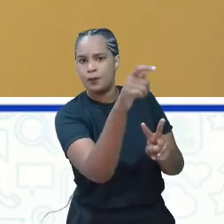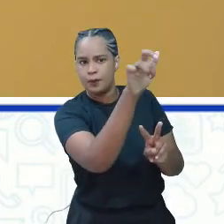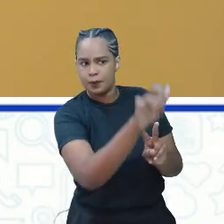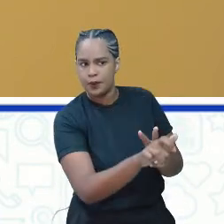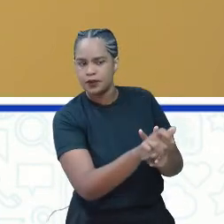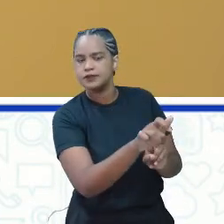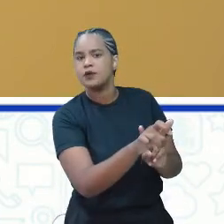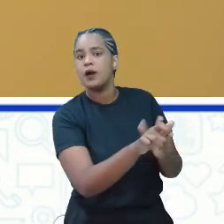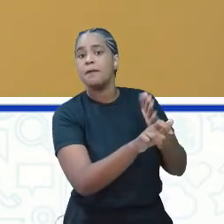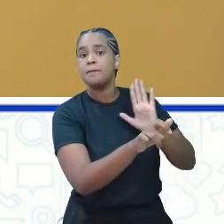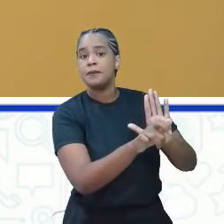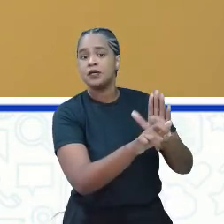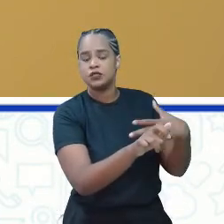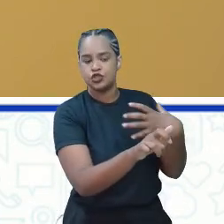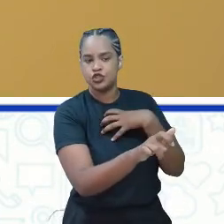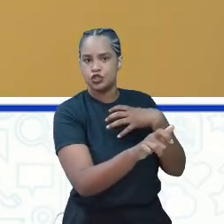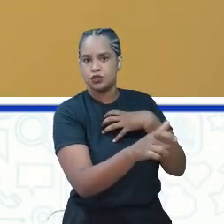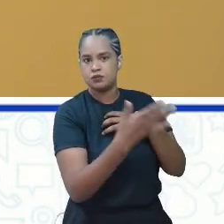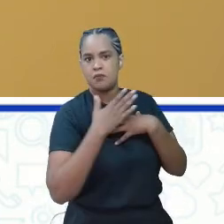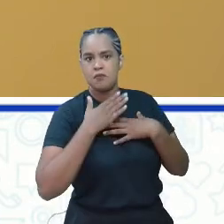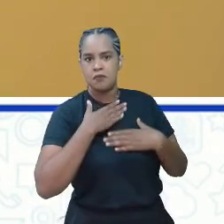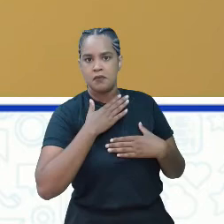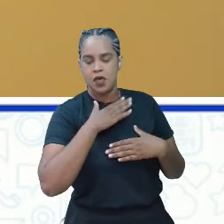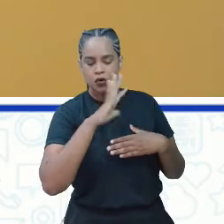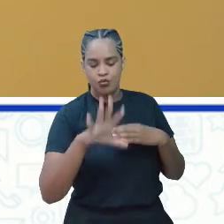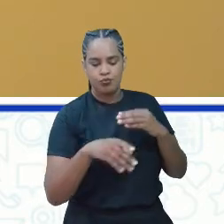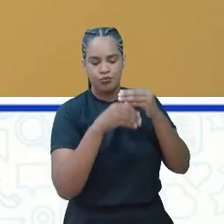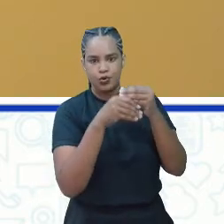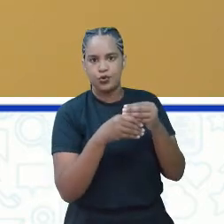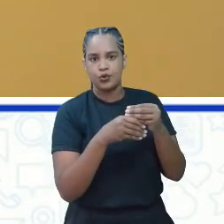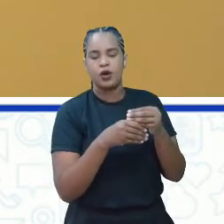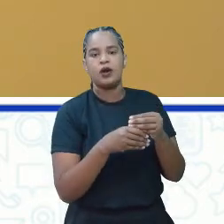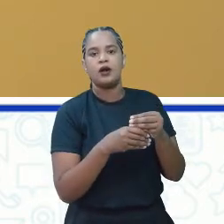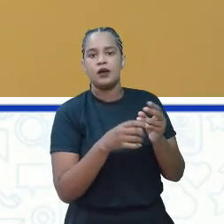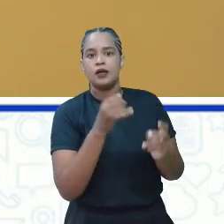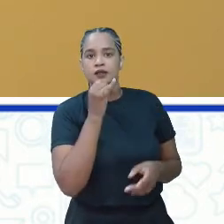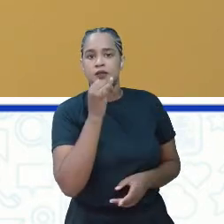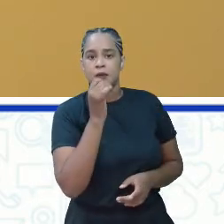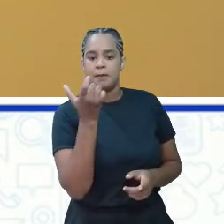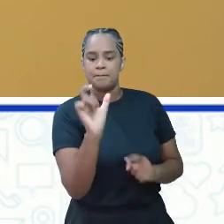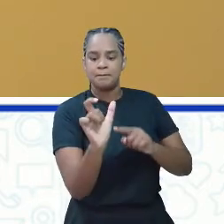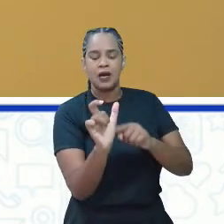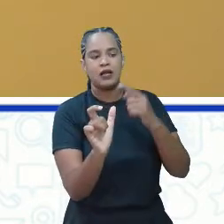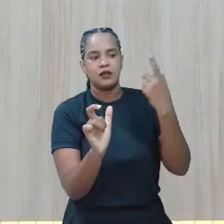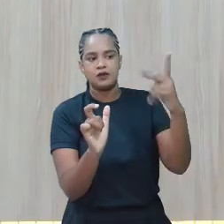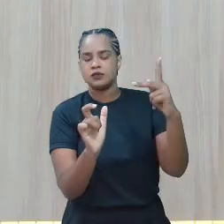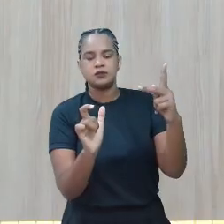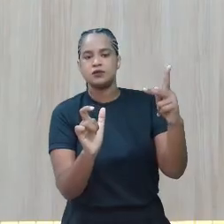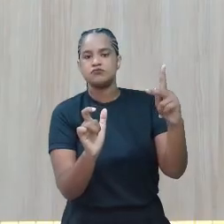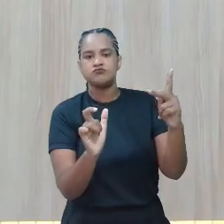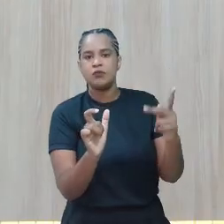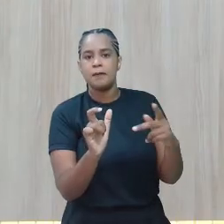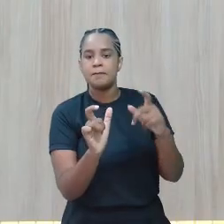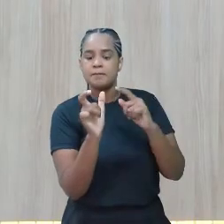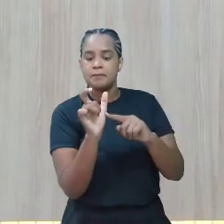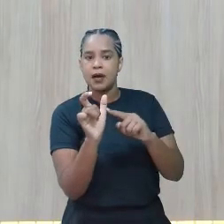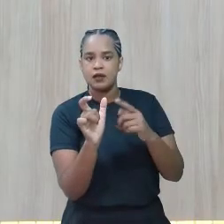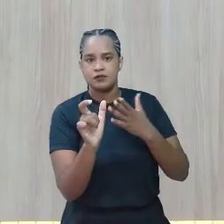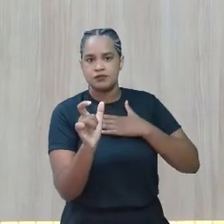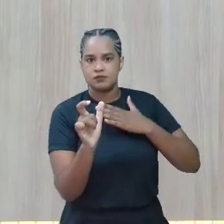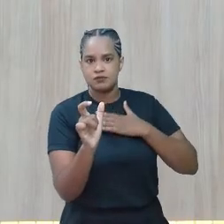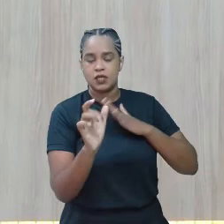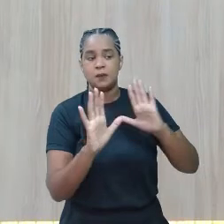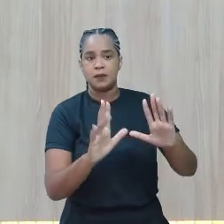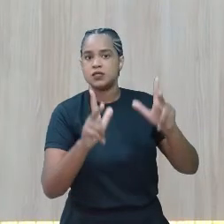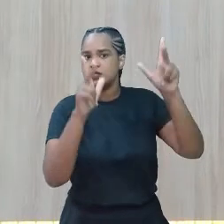terceiro com as minhas próprias palavras, quando alguém não utiliza o discurso direto. E aí esse recurso